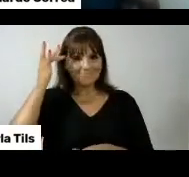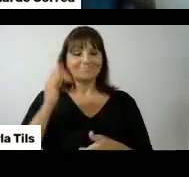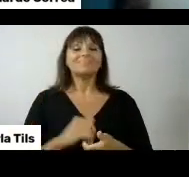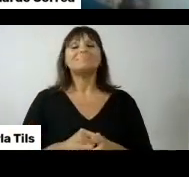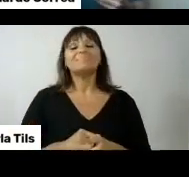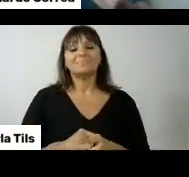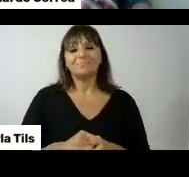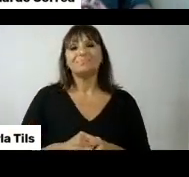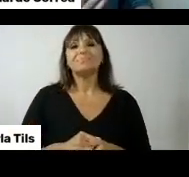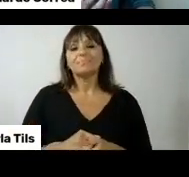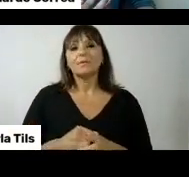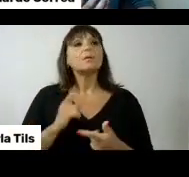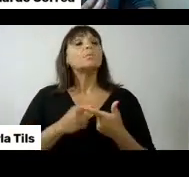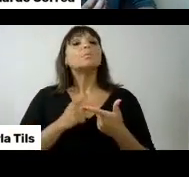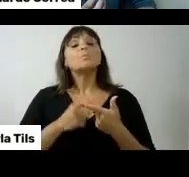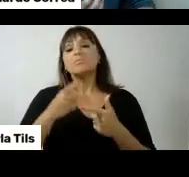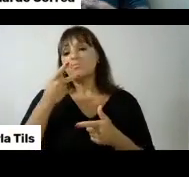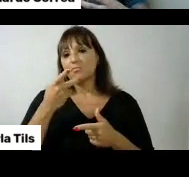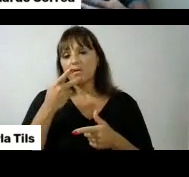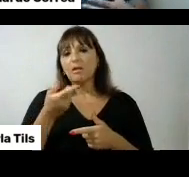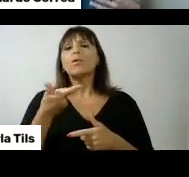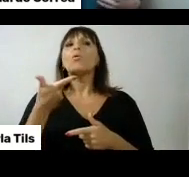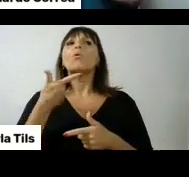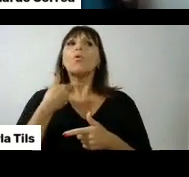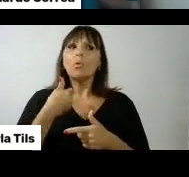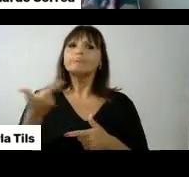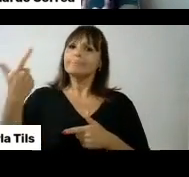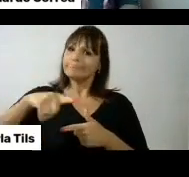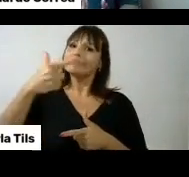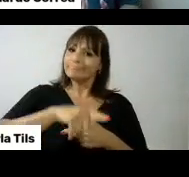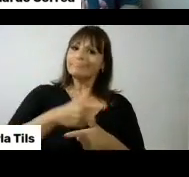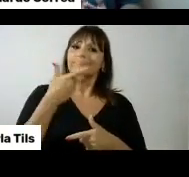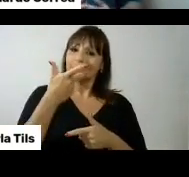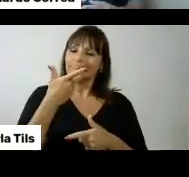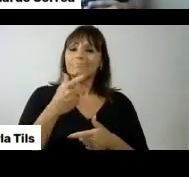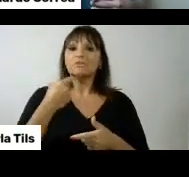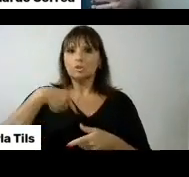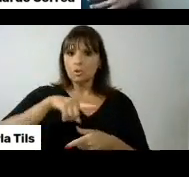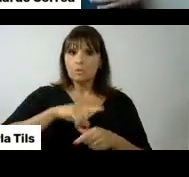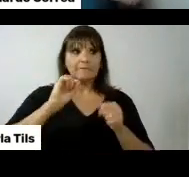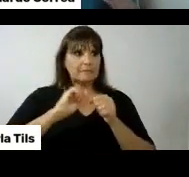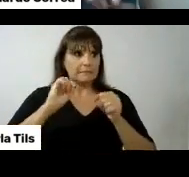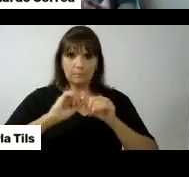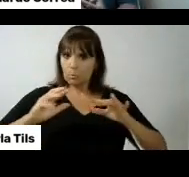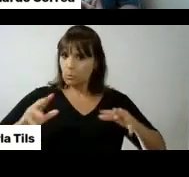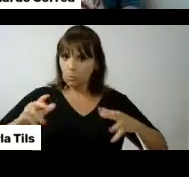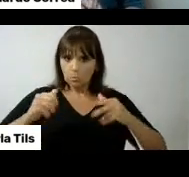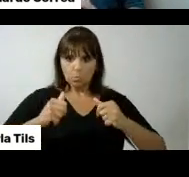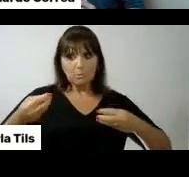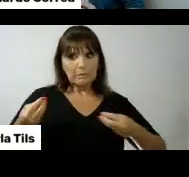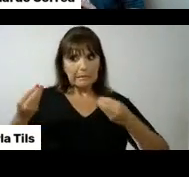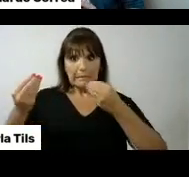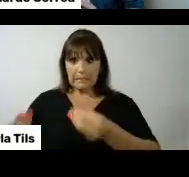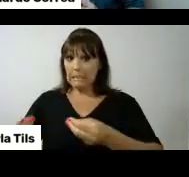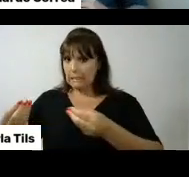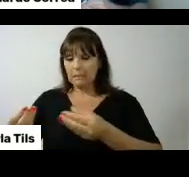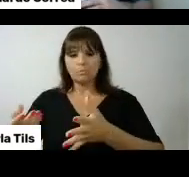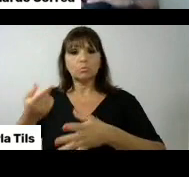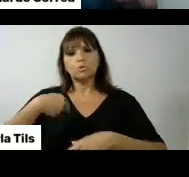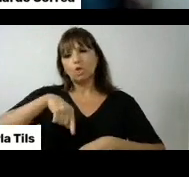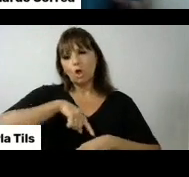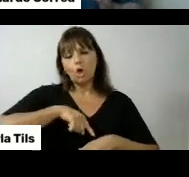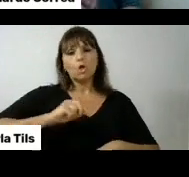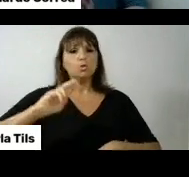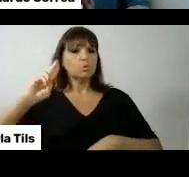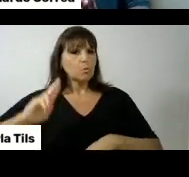repetir isso incessantemente. Porque tudo aquilo que nós fazemos, tudo aquilo que nós entregamos para os nossos usuários, tudo aquilo que